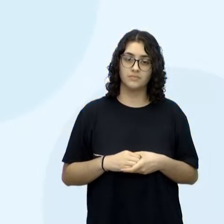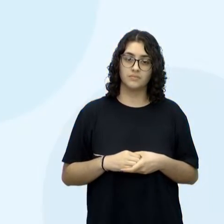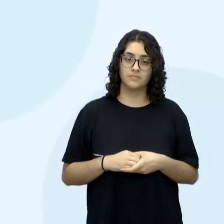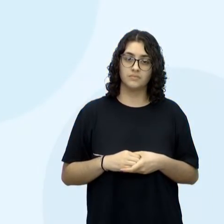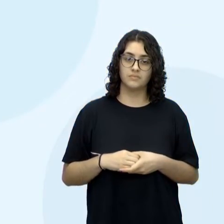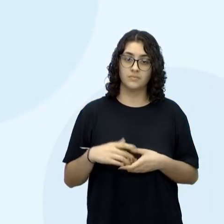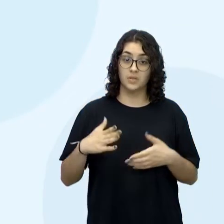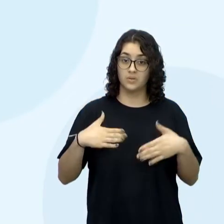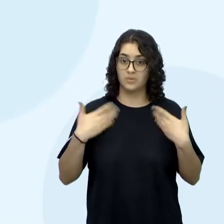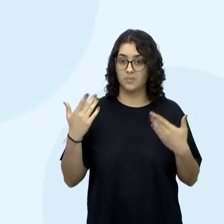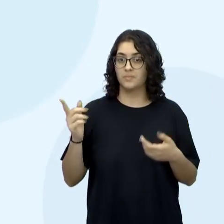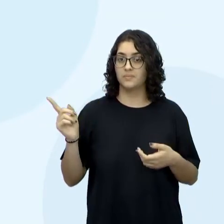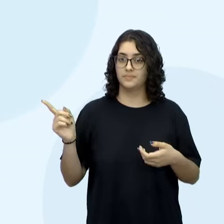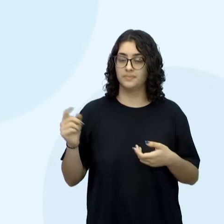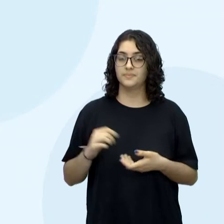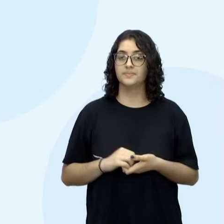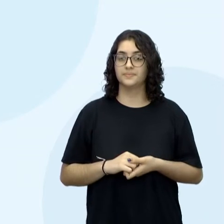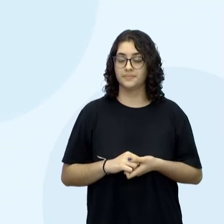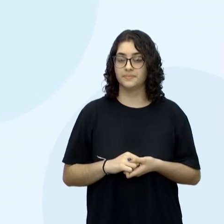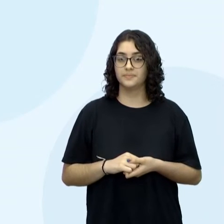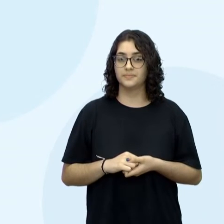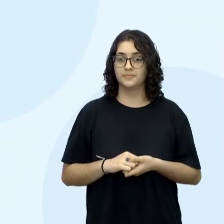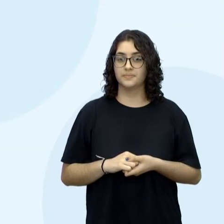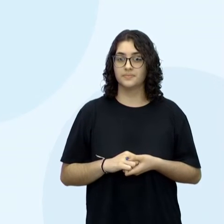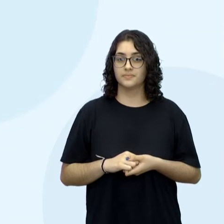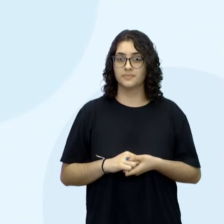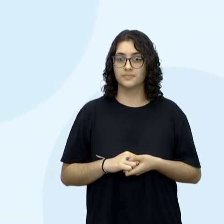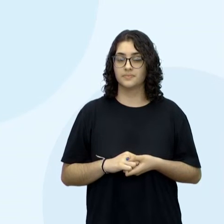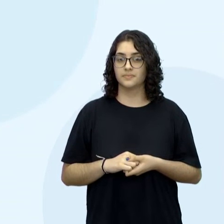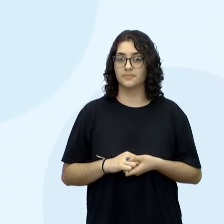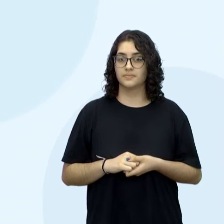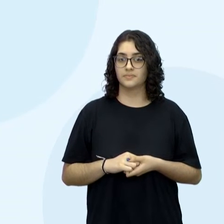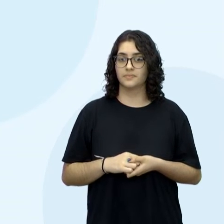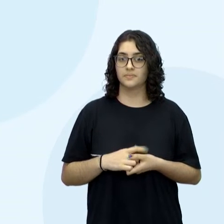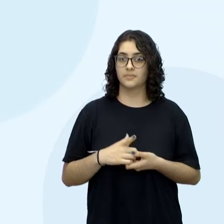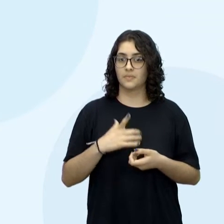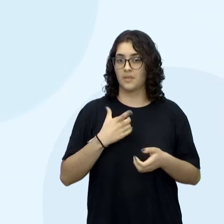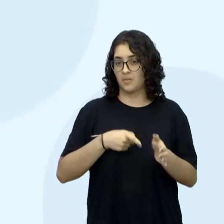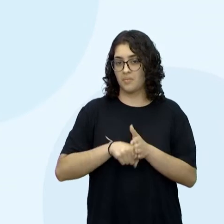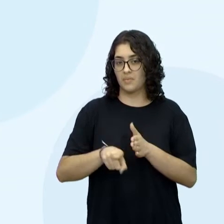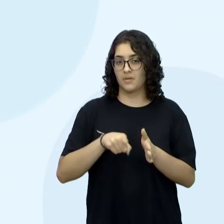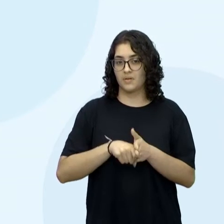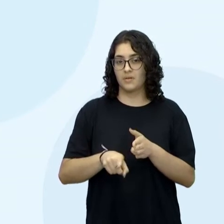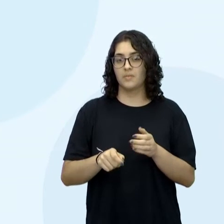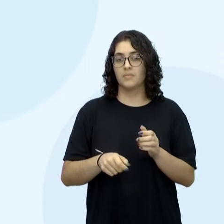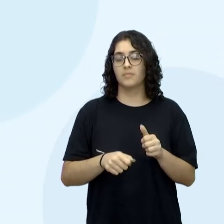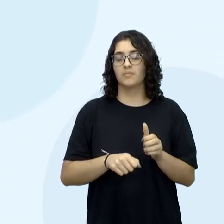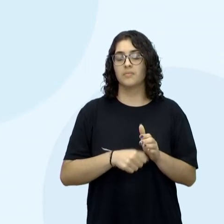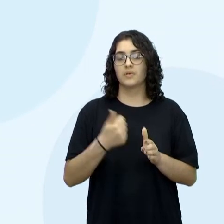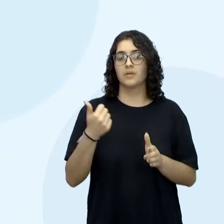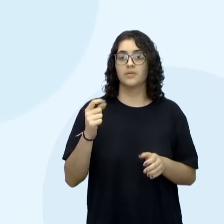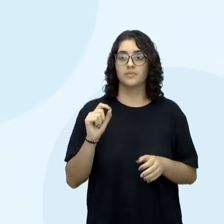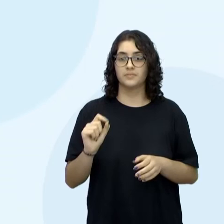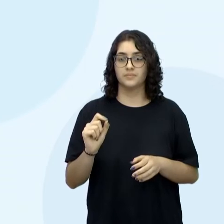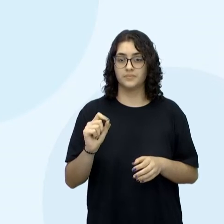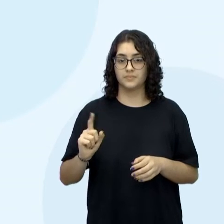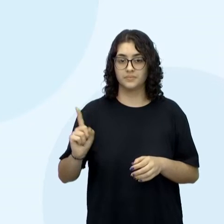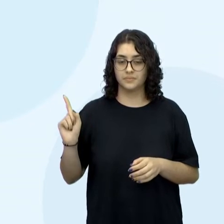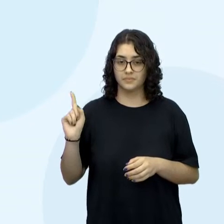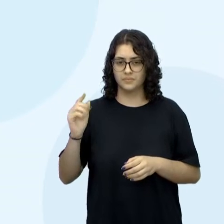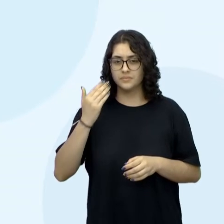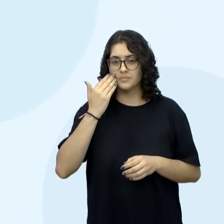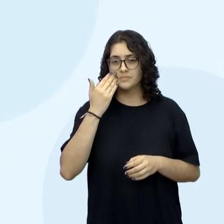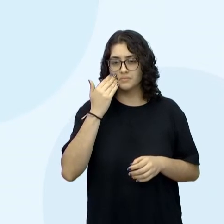eu tenho uma surpresinha para vocês, alunos. Então, algumas questões aí, né? A primeira que eu vou deixar para vocês aqui, para